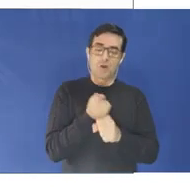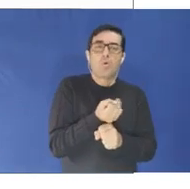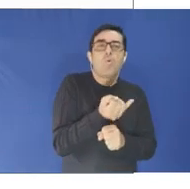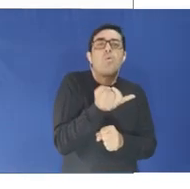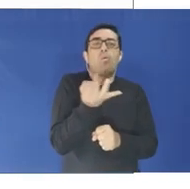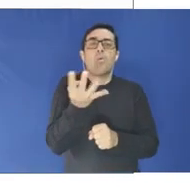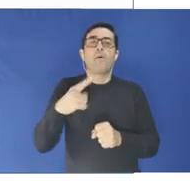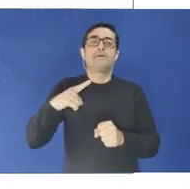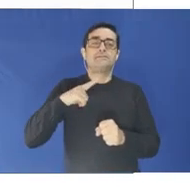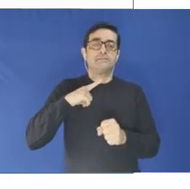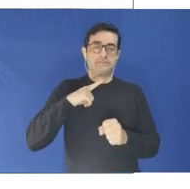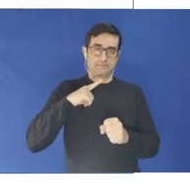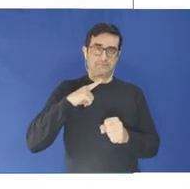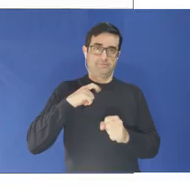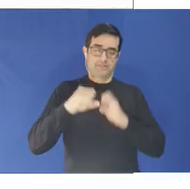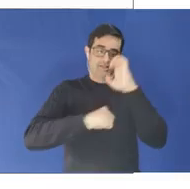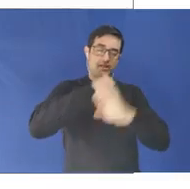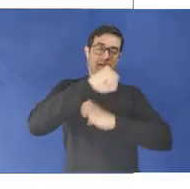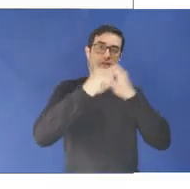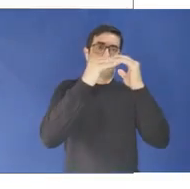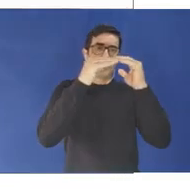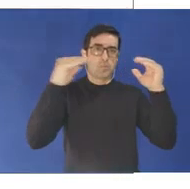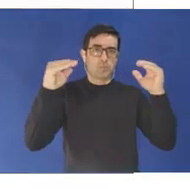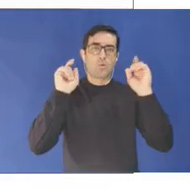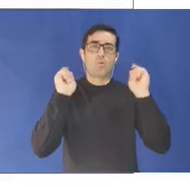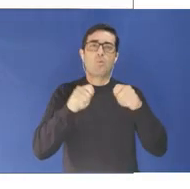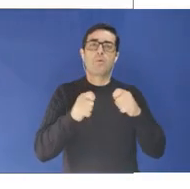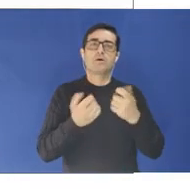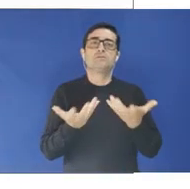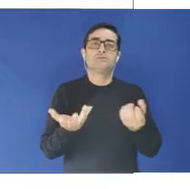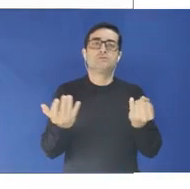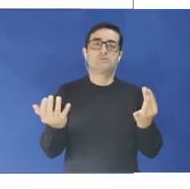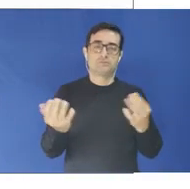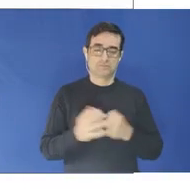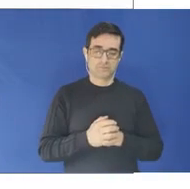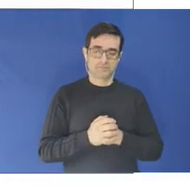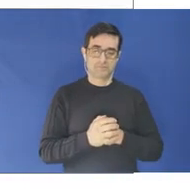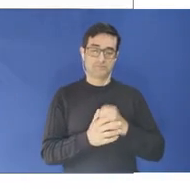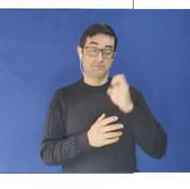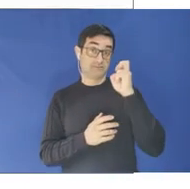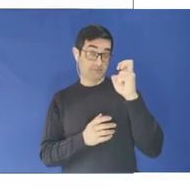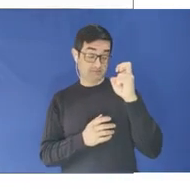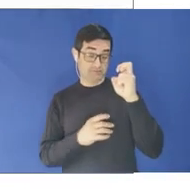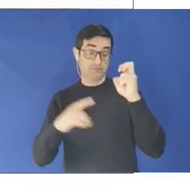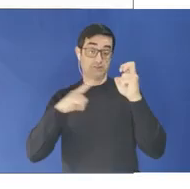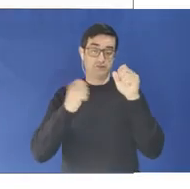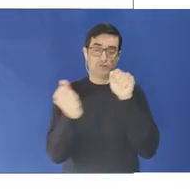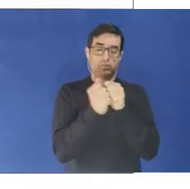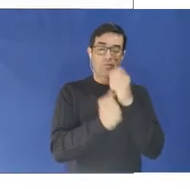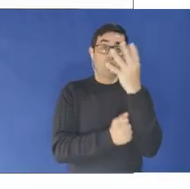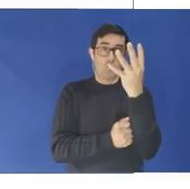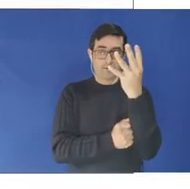calculando. Então, quantos elétrons tem no mesmo nível? Bom, se aqui tem 5, eu estou calculando por quinto, então, junto com ele